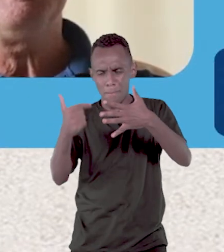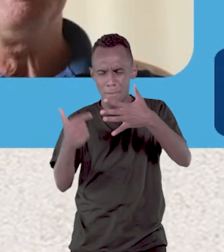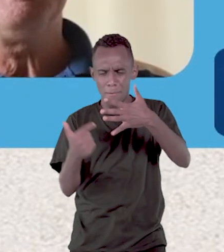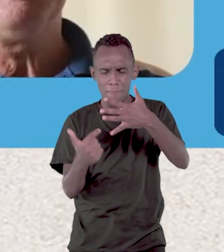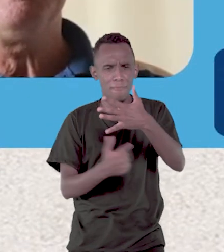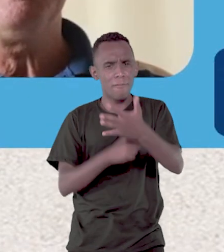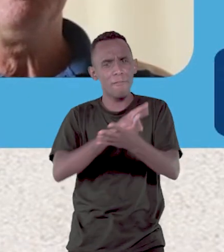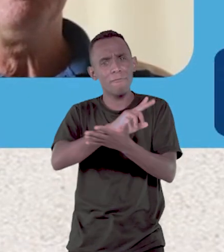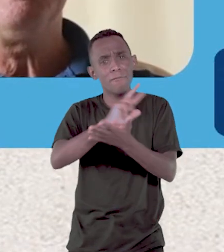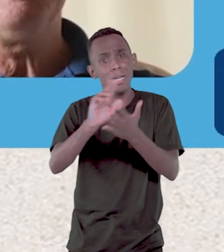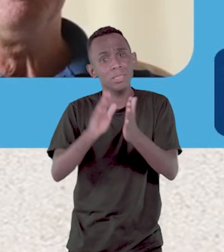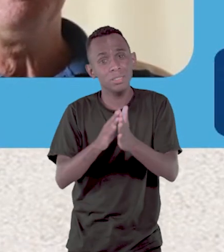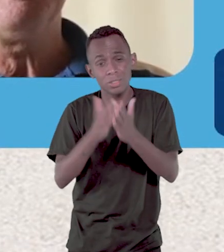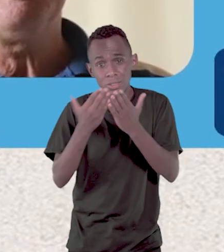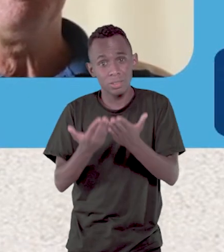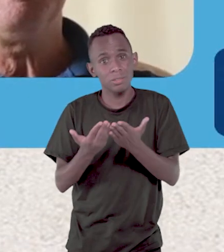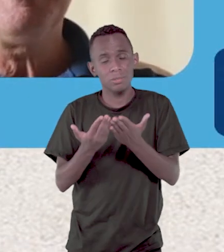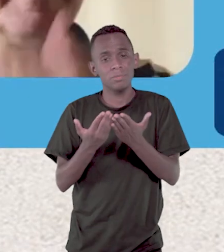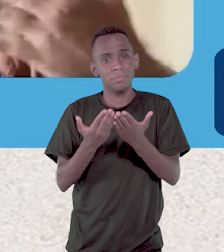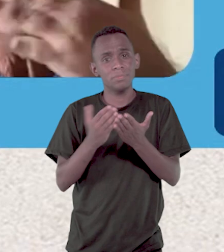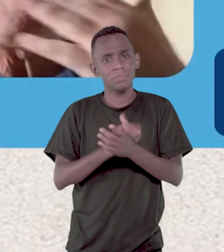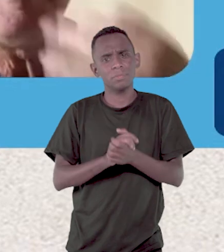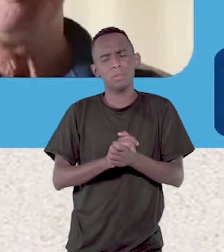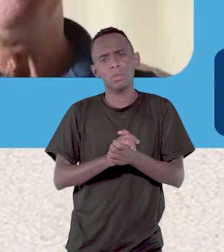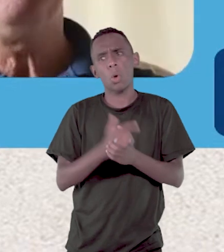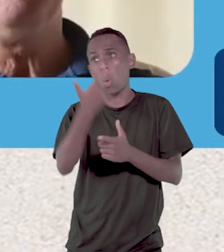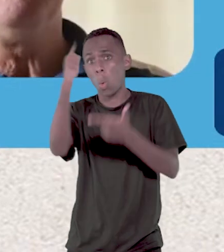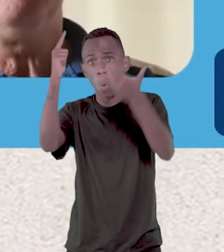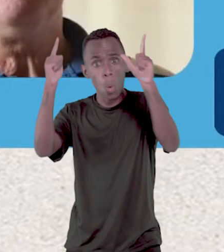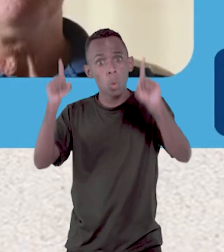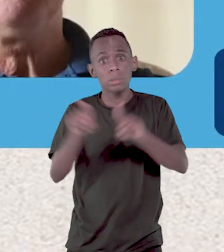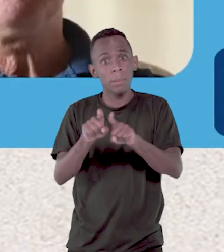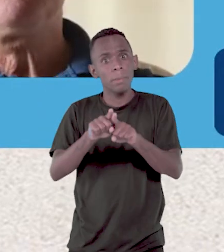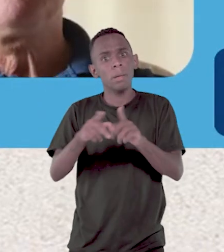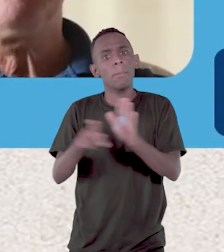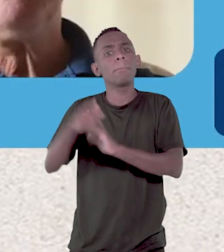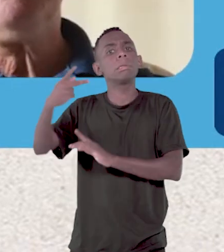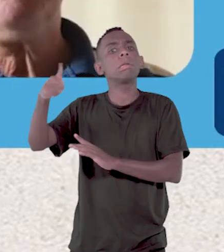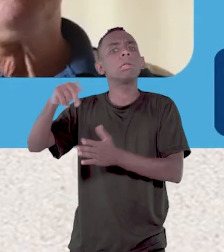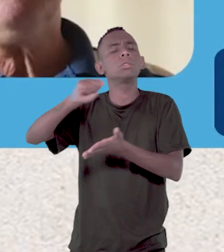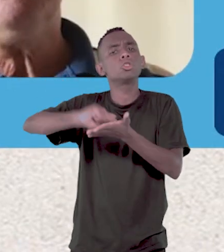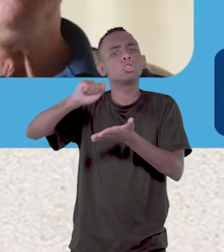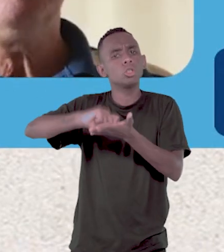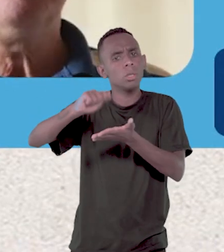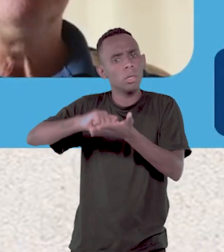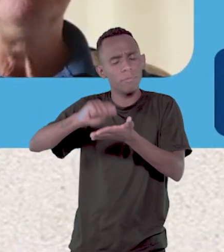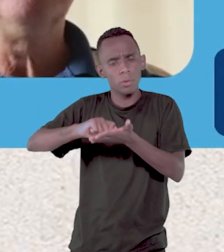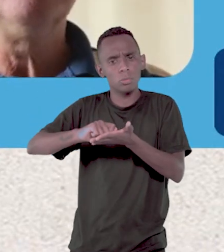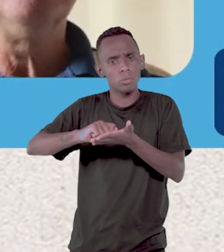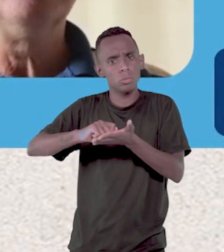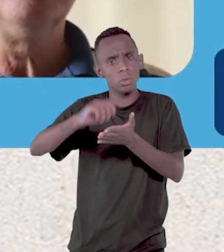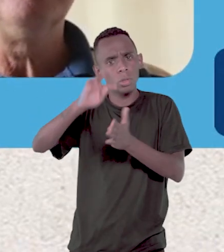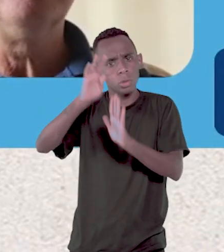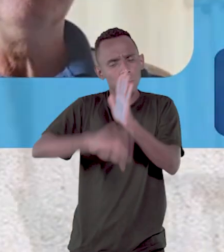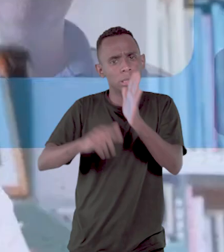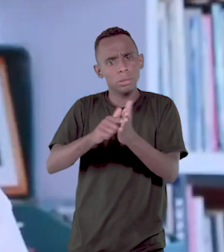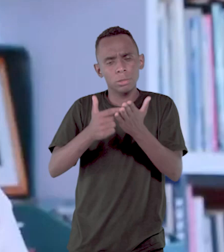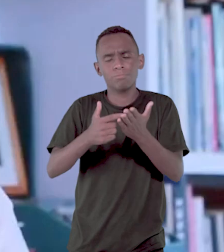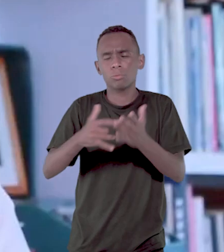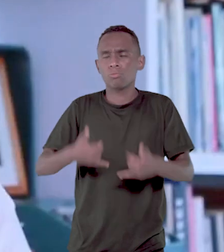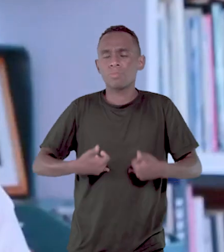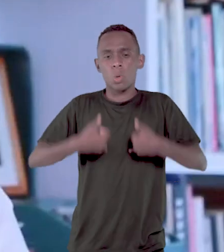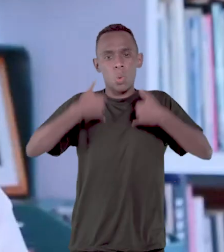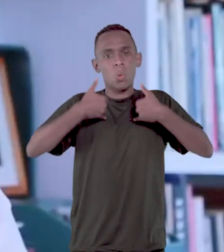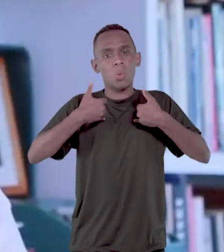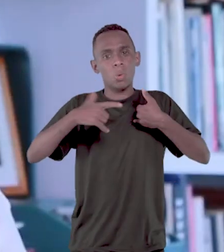Dorme, Inferno Provisório, Eram Muitos Cavalos, e tantos outros que esse autor que nos faz ficar